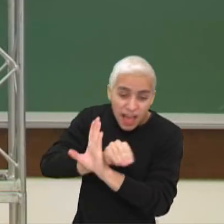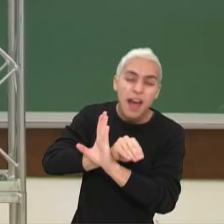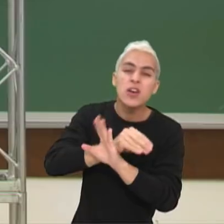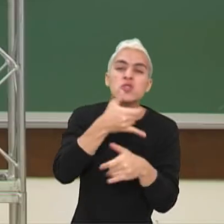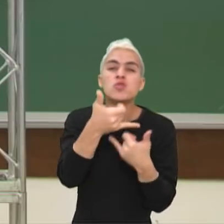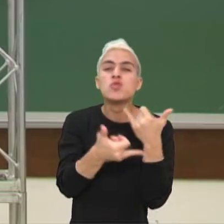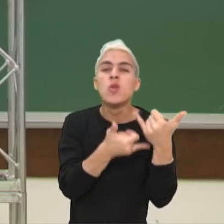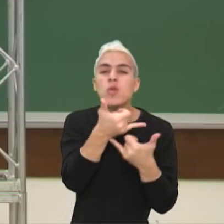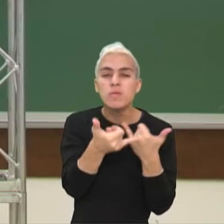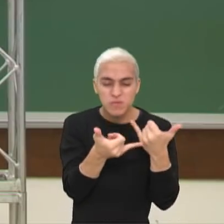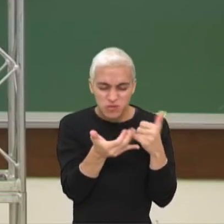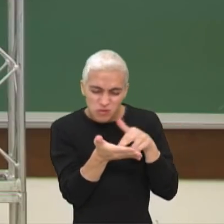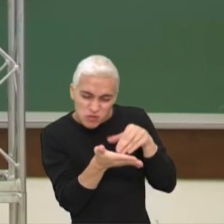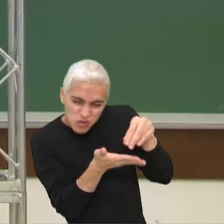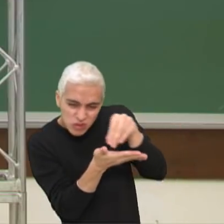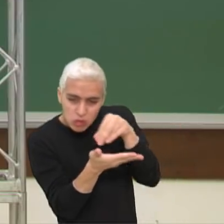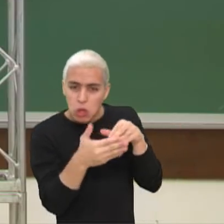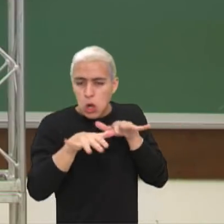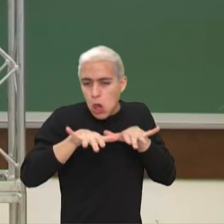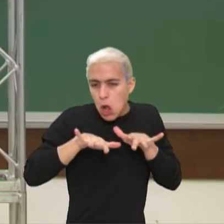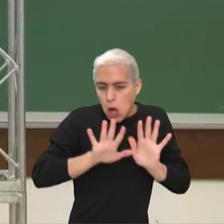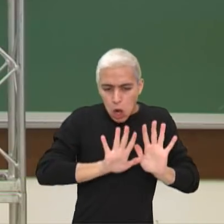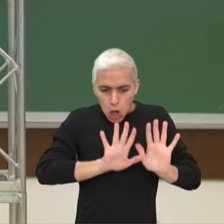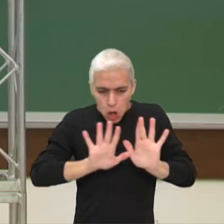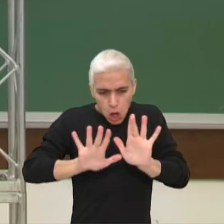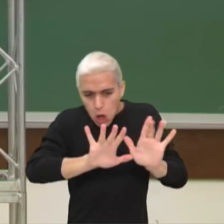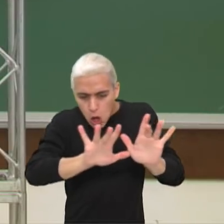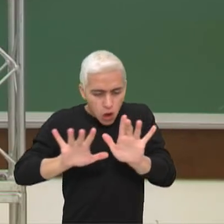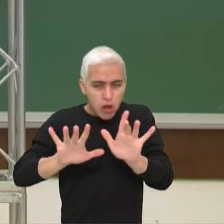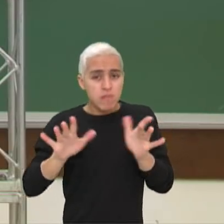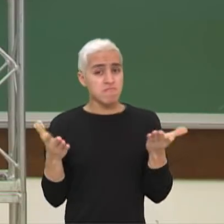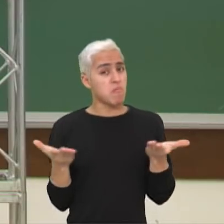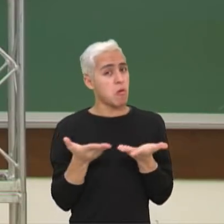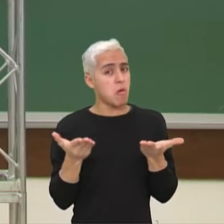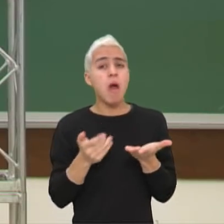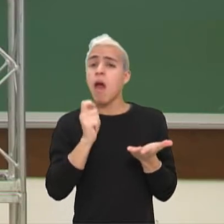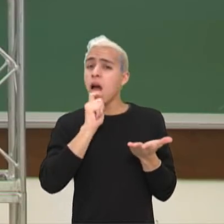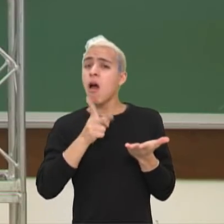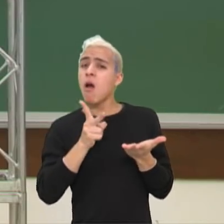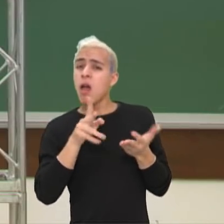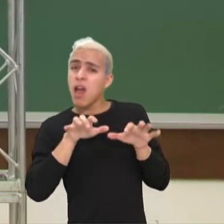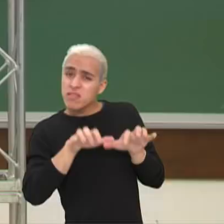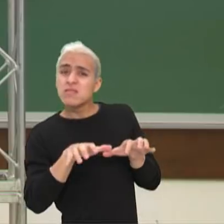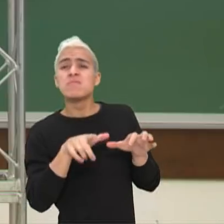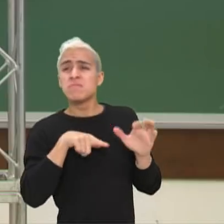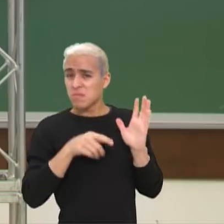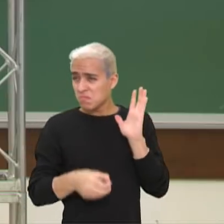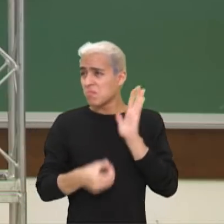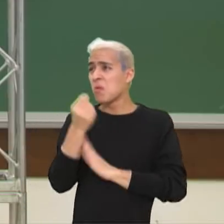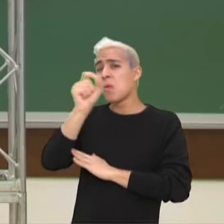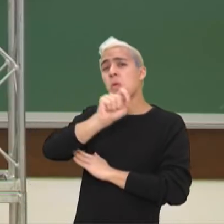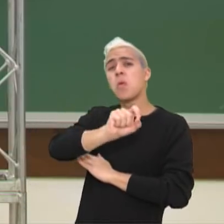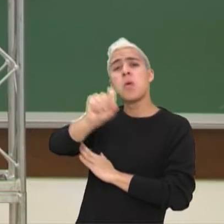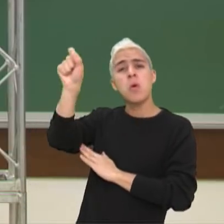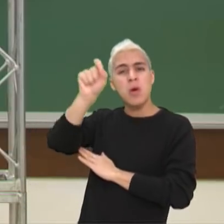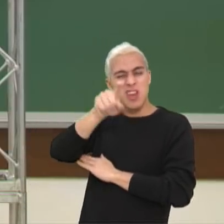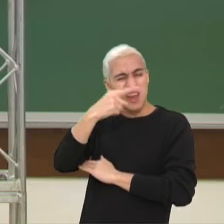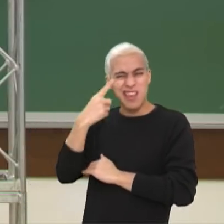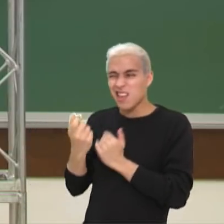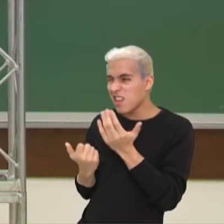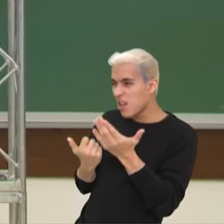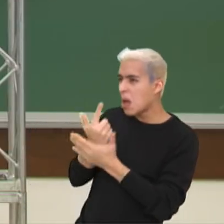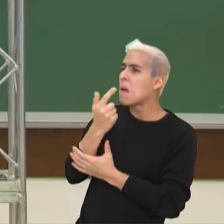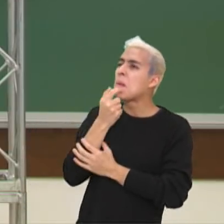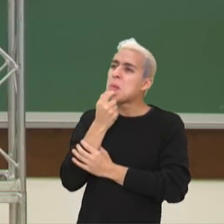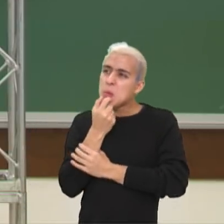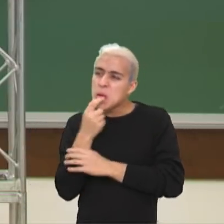coisa assim de exército, de império, né? E hoje em dia ainda tem muitos jogos assim. Você vai lá vai comprar uns jogos e você vai ver